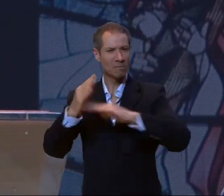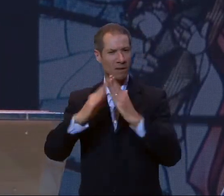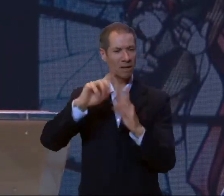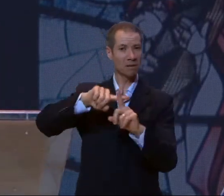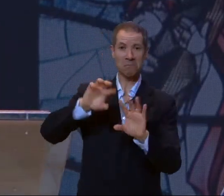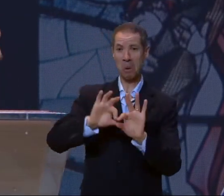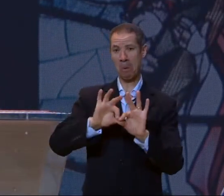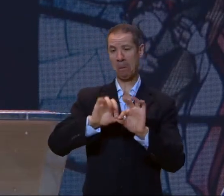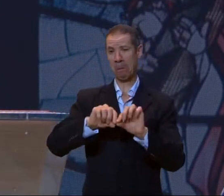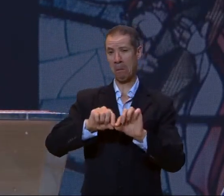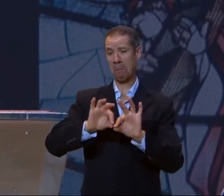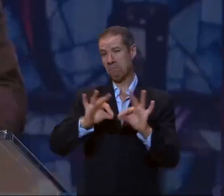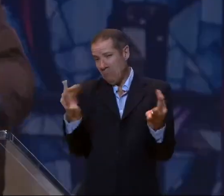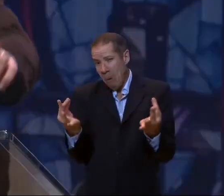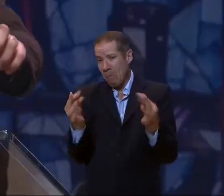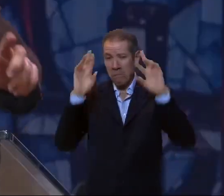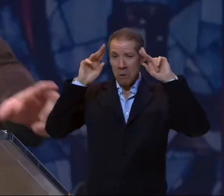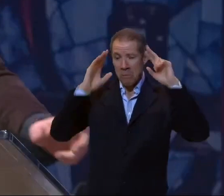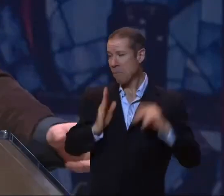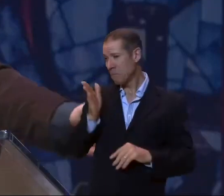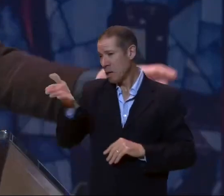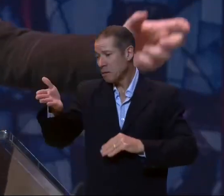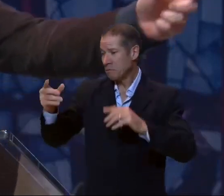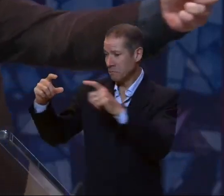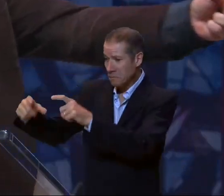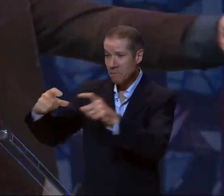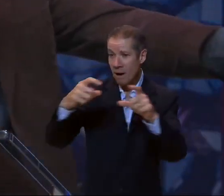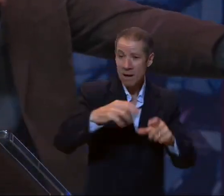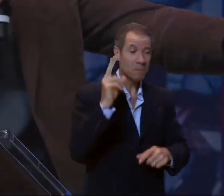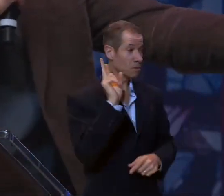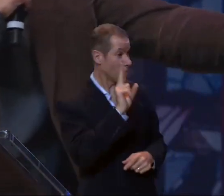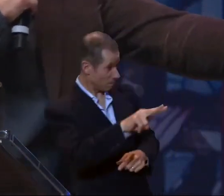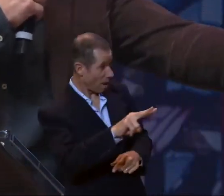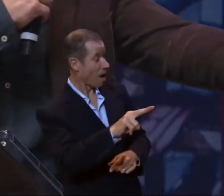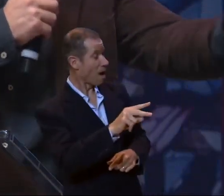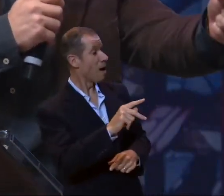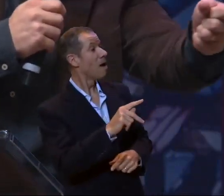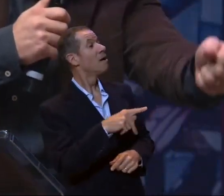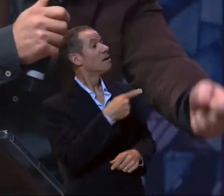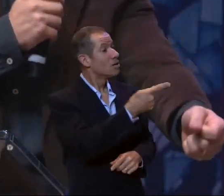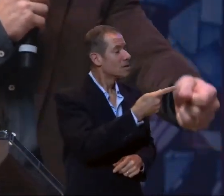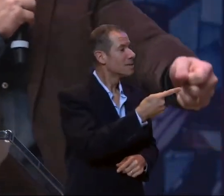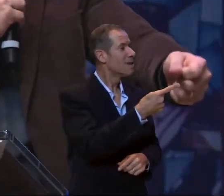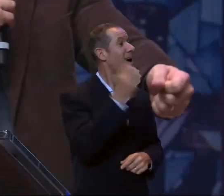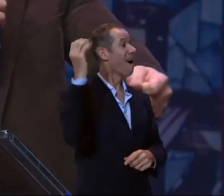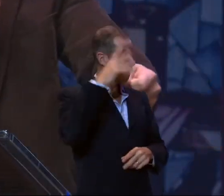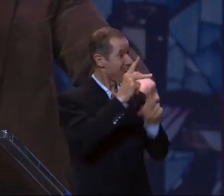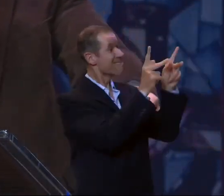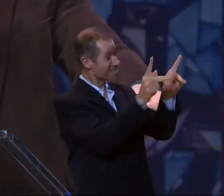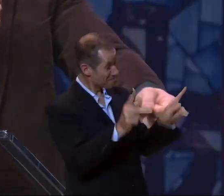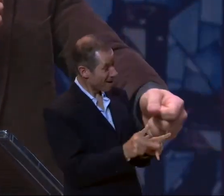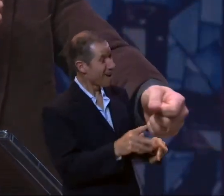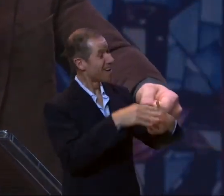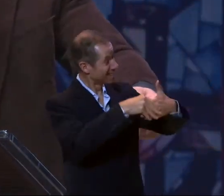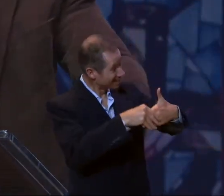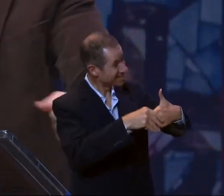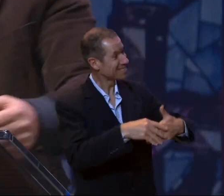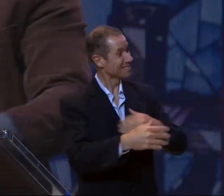muito comum em alguns lugares, até hoje, quando você vai, as pessoas te cumprimentam, dizem graça e paz.